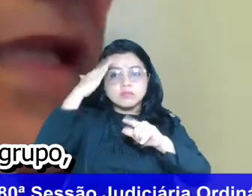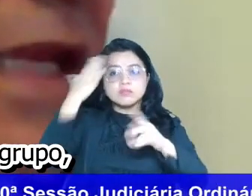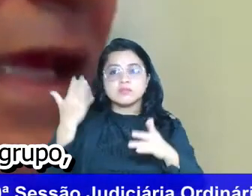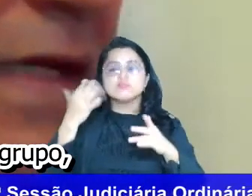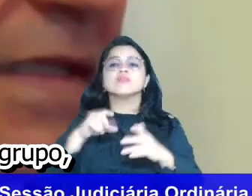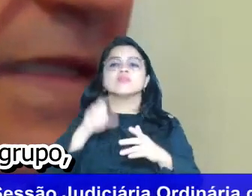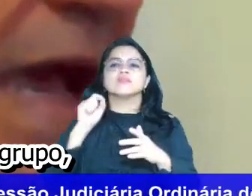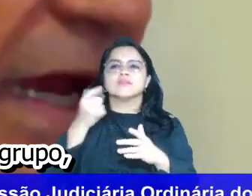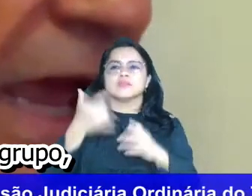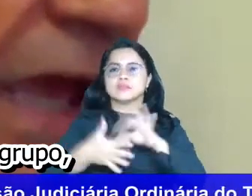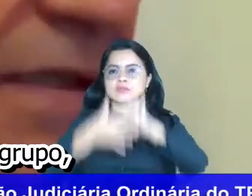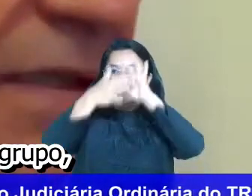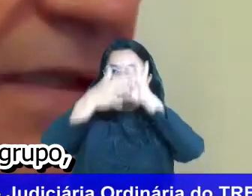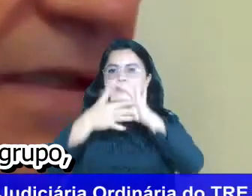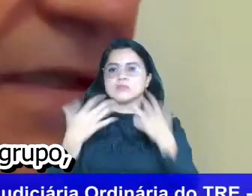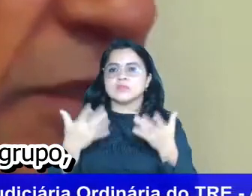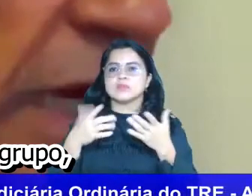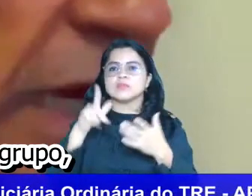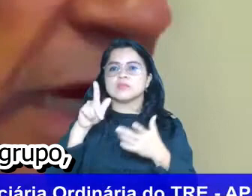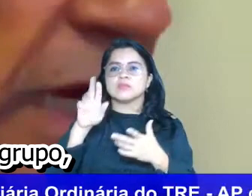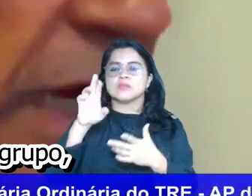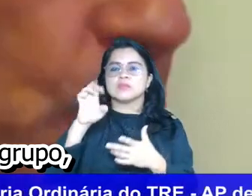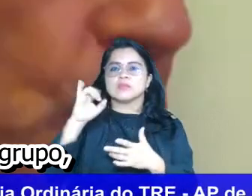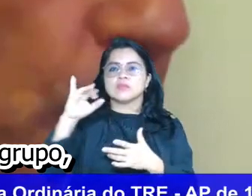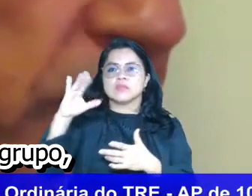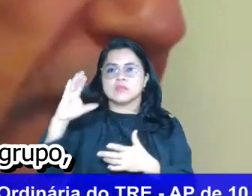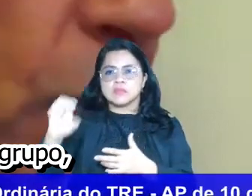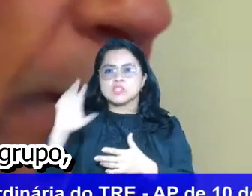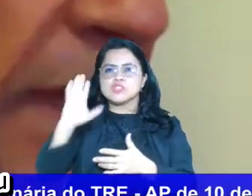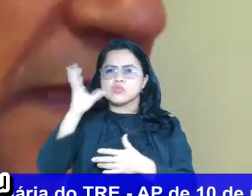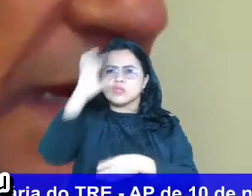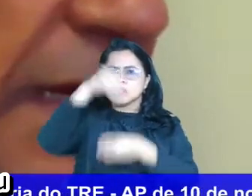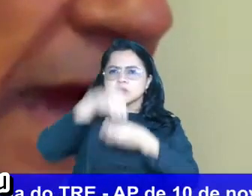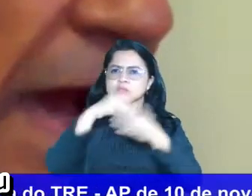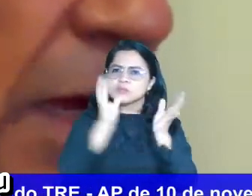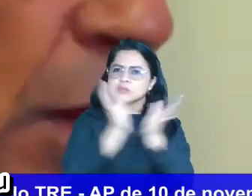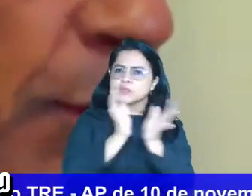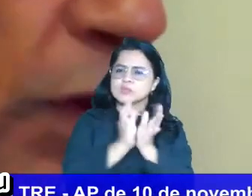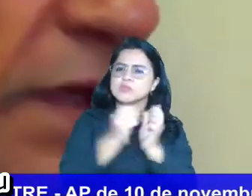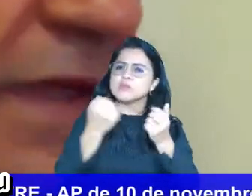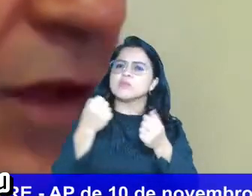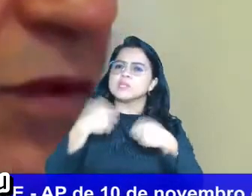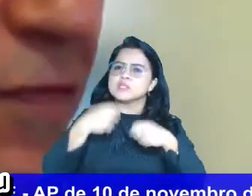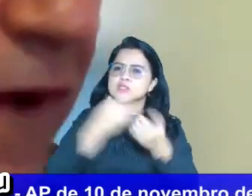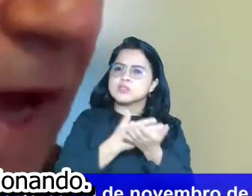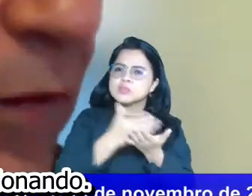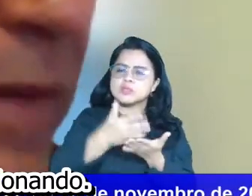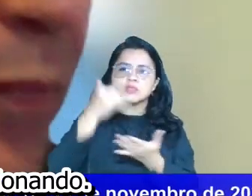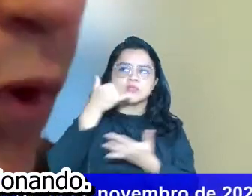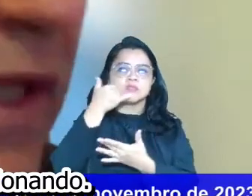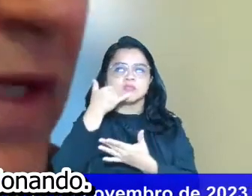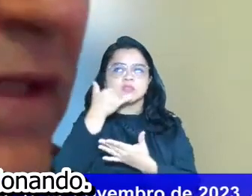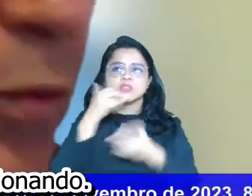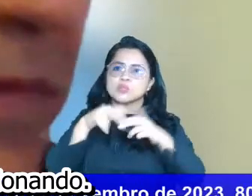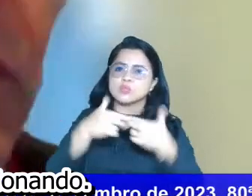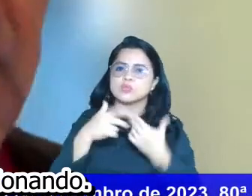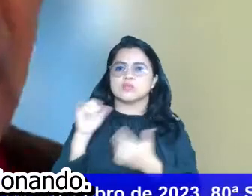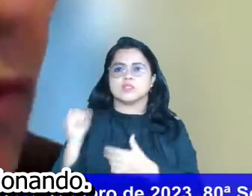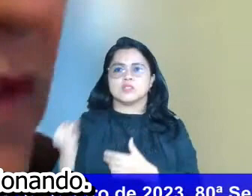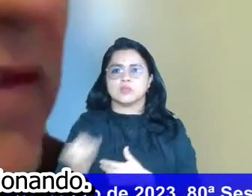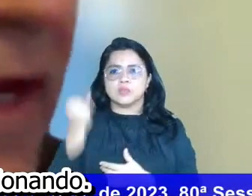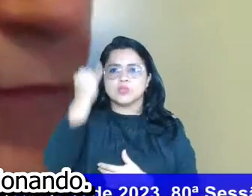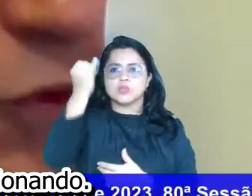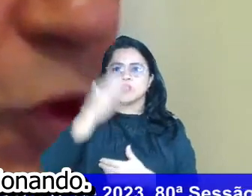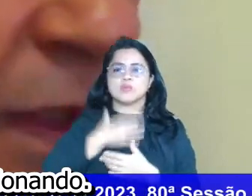são as lideranças da Grace? Já estão no grupo, tem que começar a ligar. Por isso que eu te falo a importância do